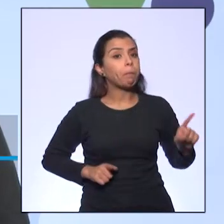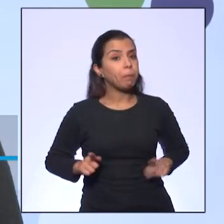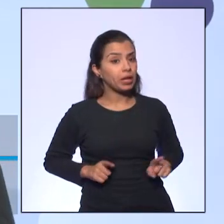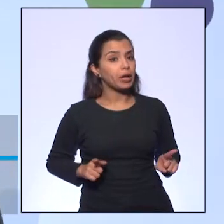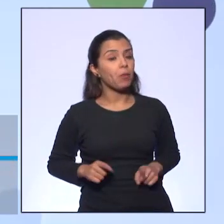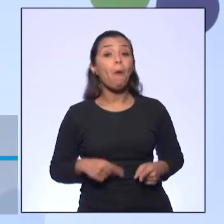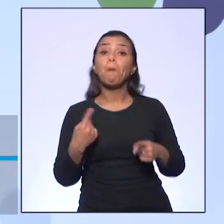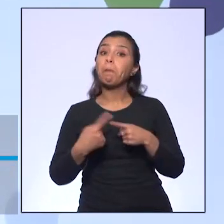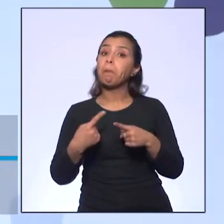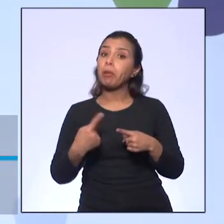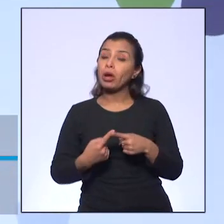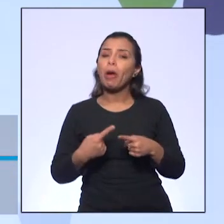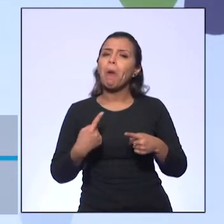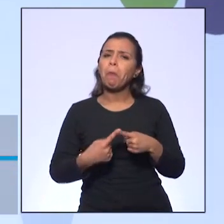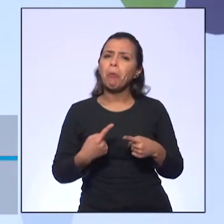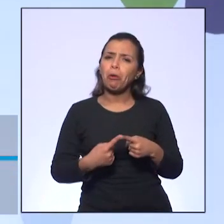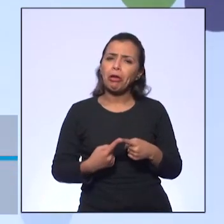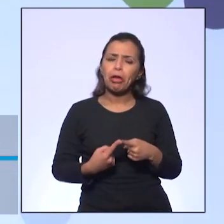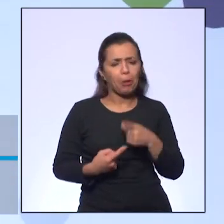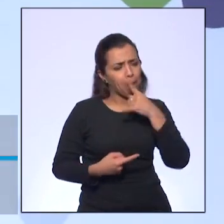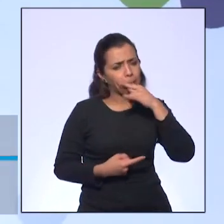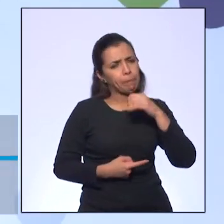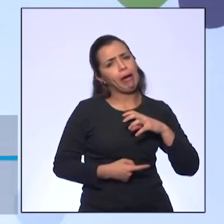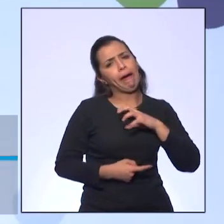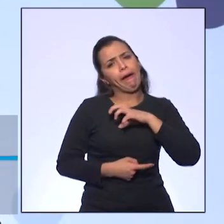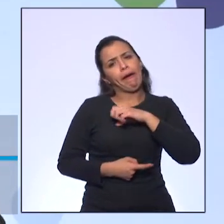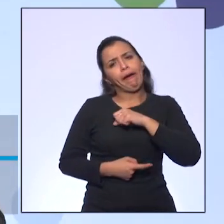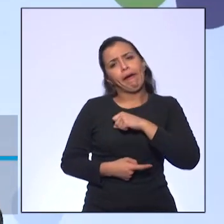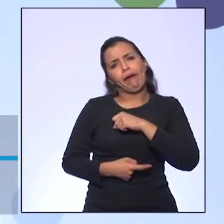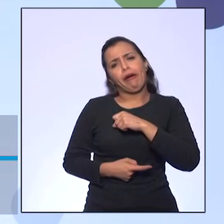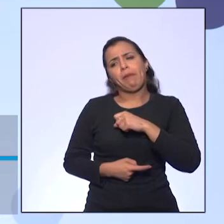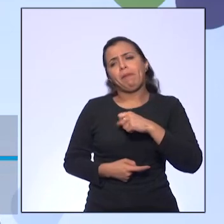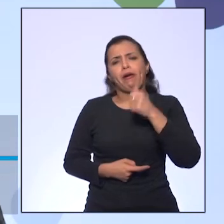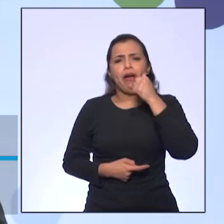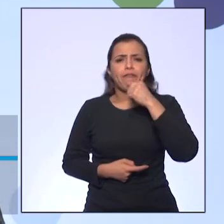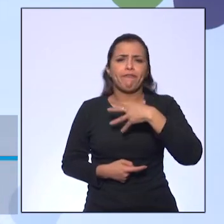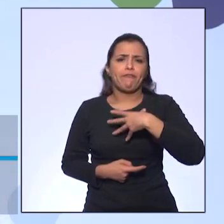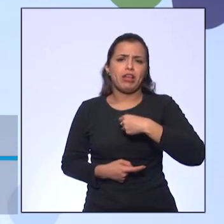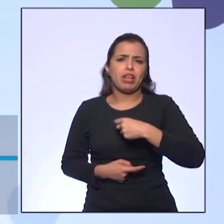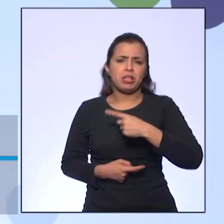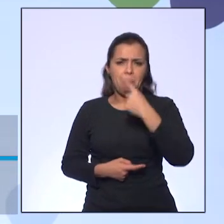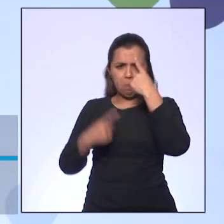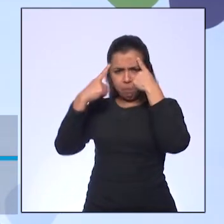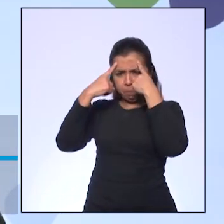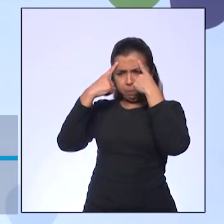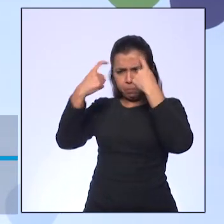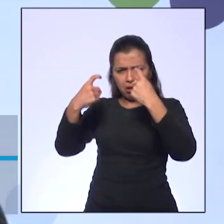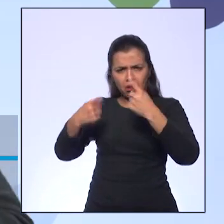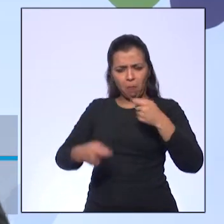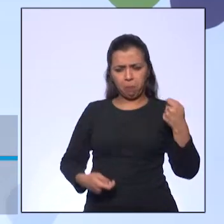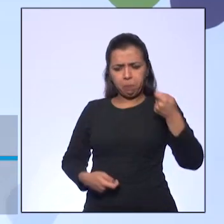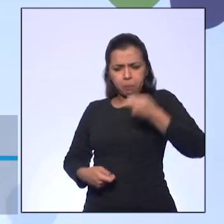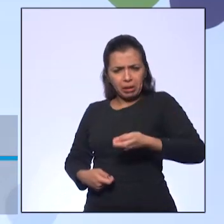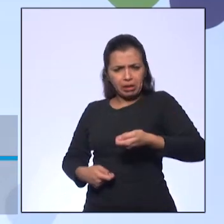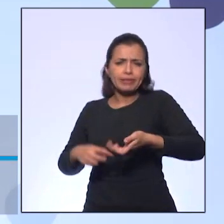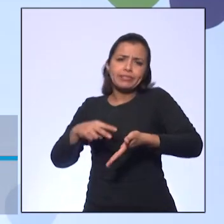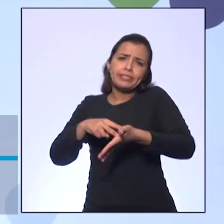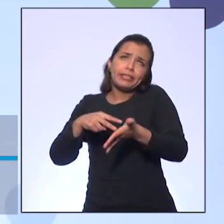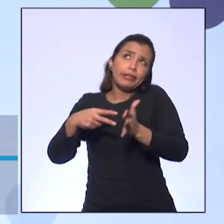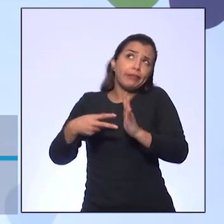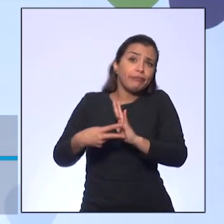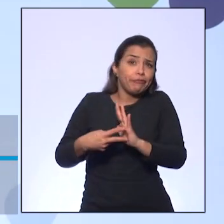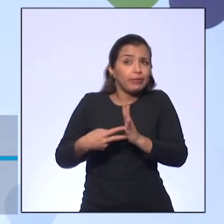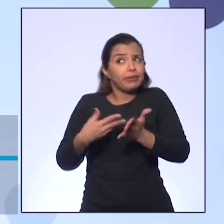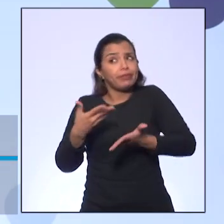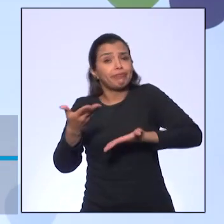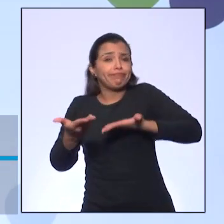com o primo por quê? Porque ele a ama. E a força do pai, quando o pai age dessa forma, de maneira